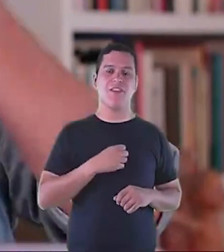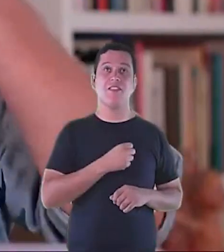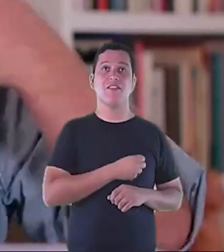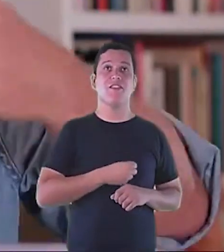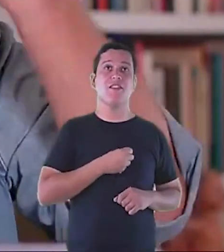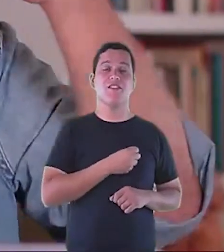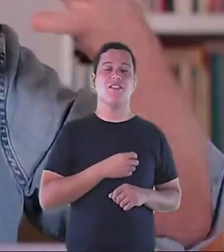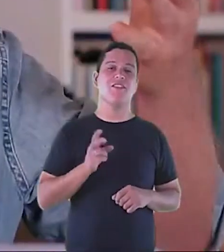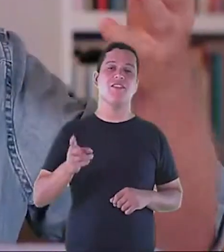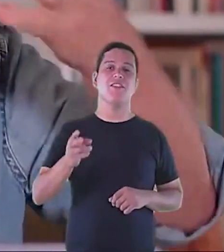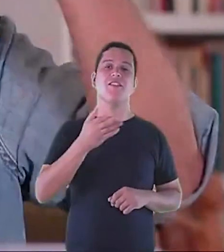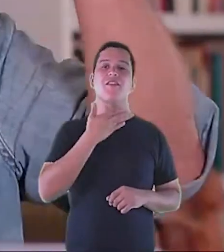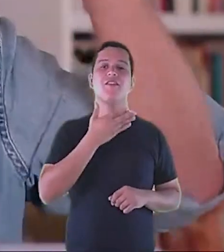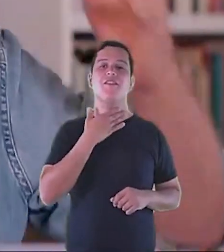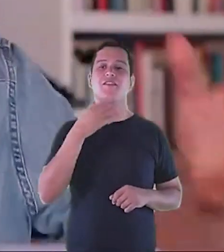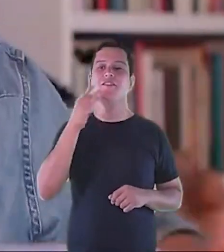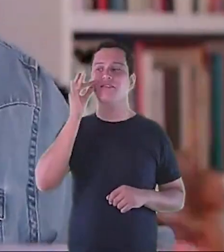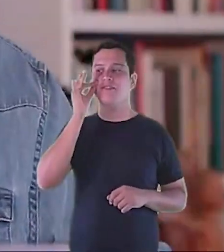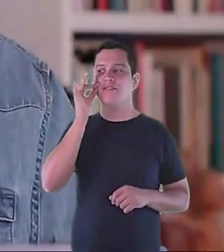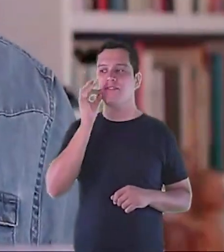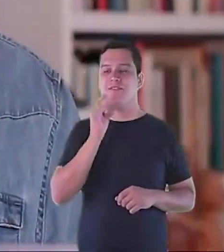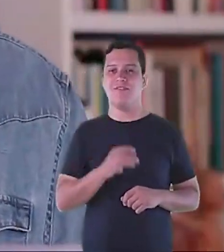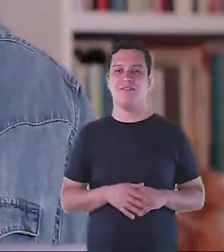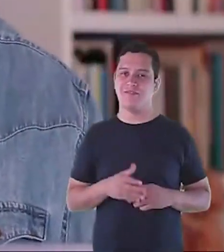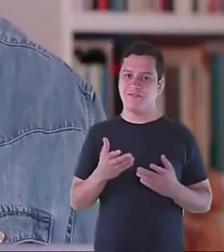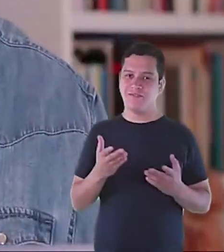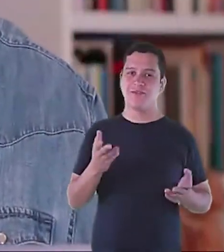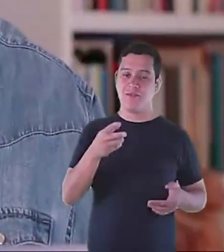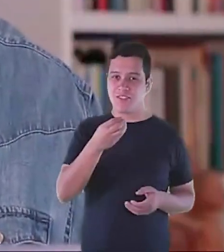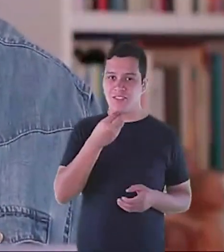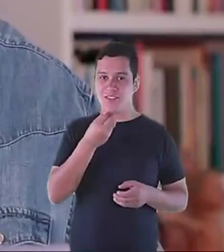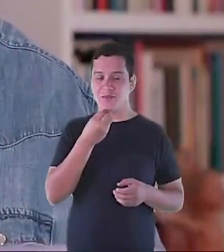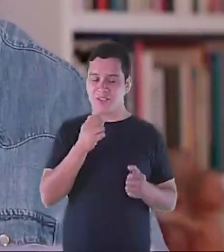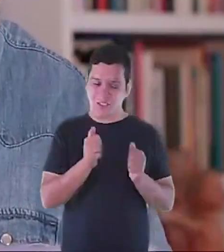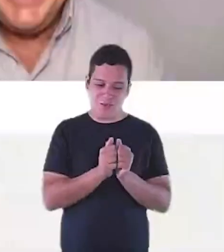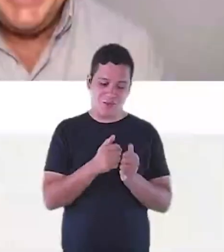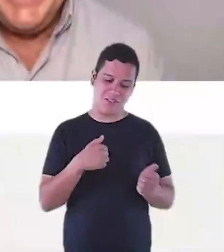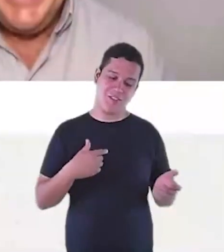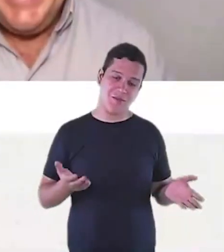Ô, Laurentino, você ia estar aqui agora. A gente devia estar junto se não fosse isso.